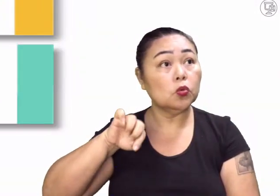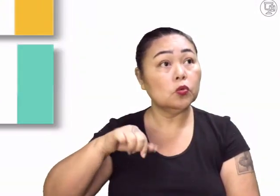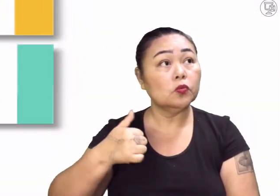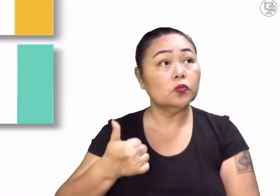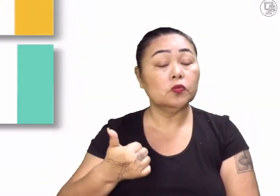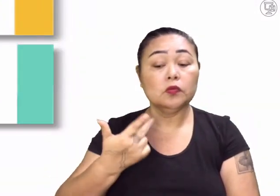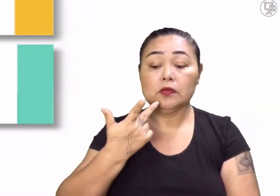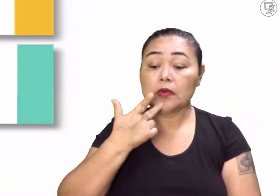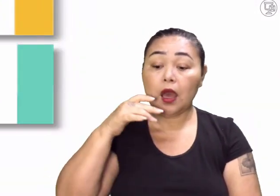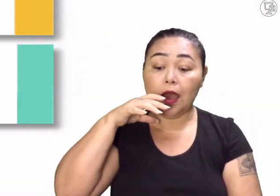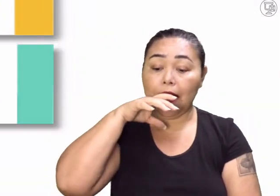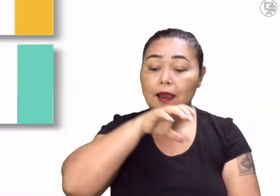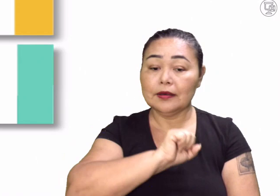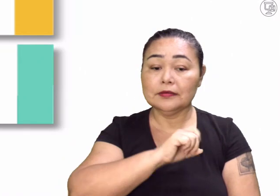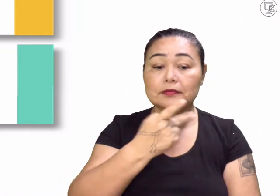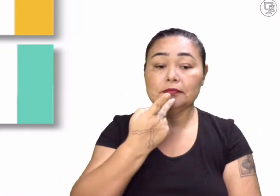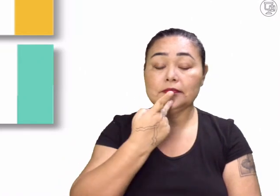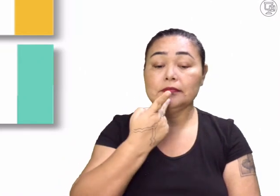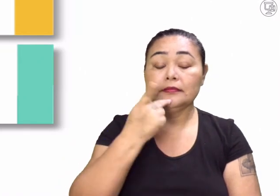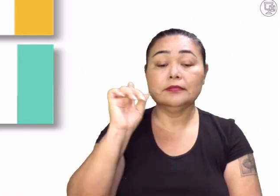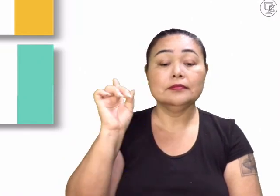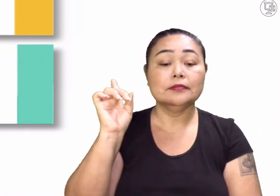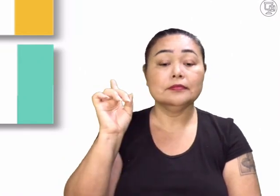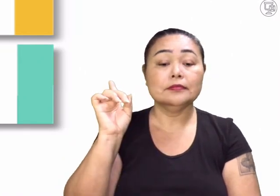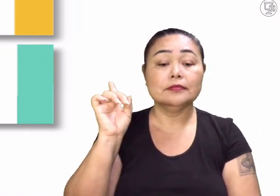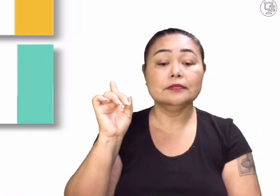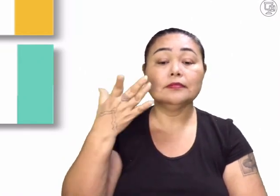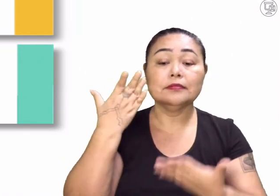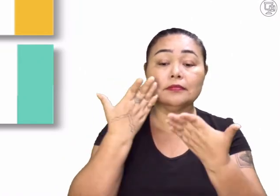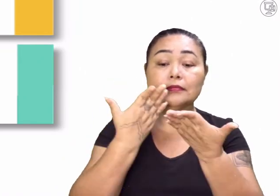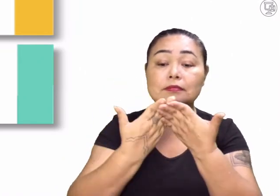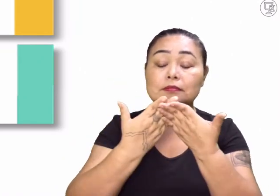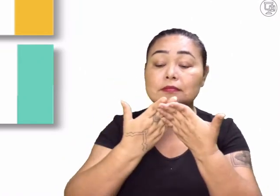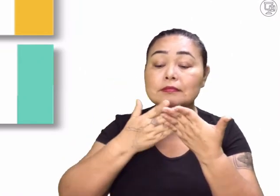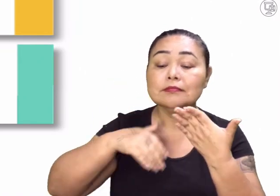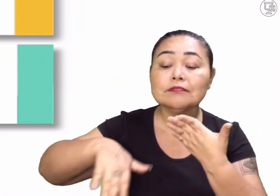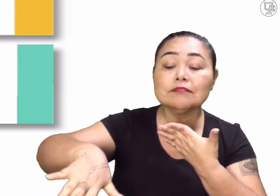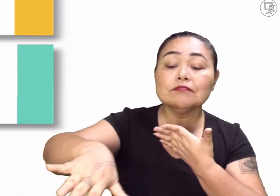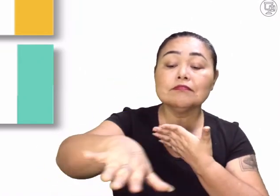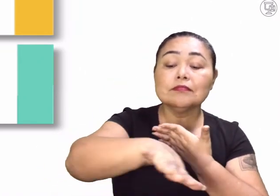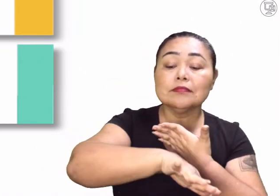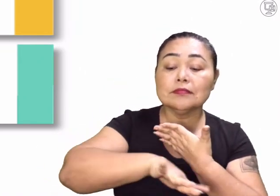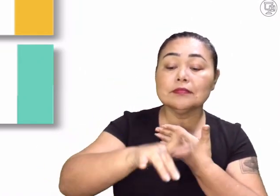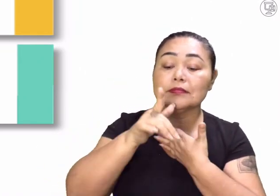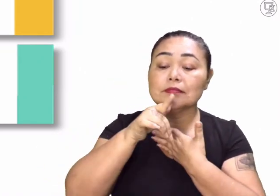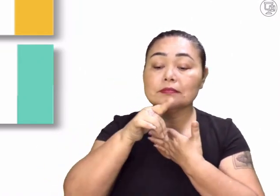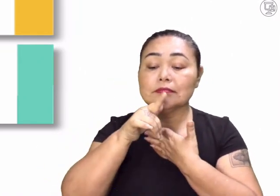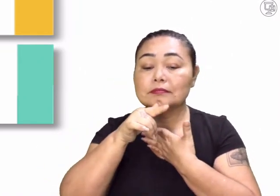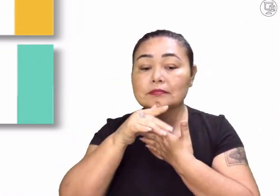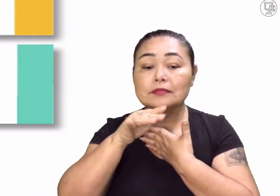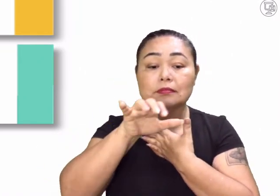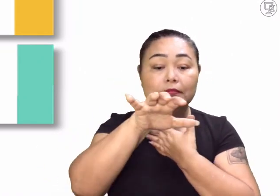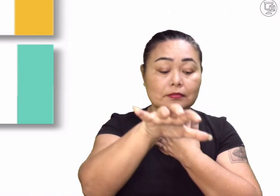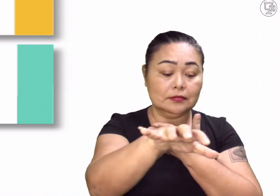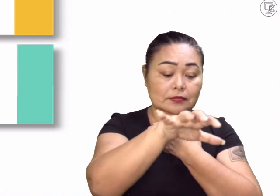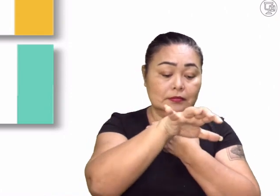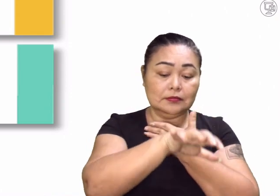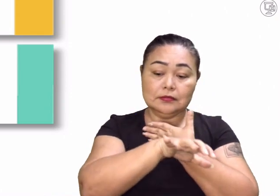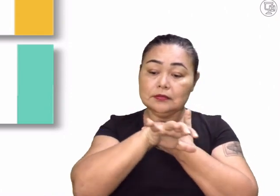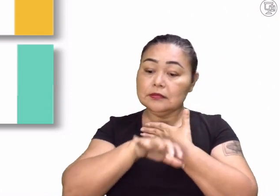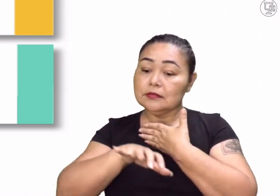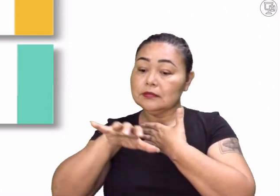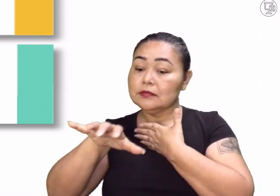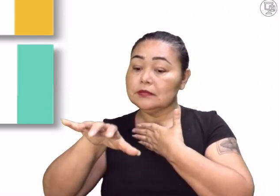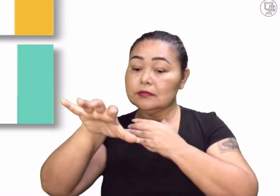ó. Rápido demais, hein? Nós vamos falar sobre o estudo da hidrografia e as bacias hidrográficas do